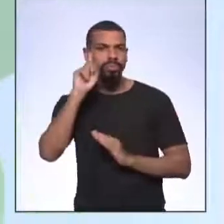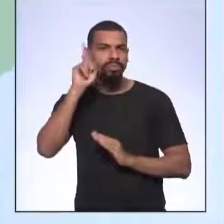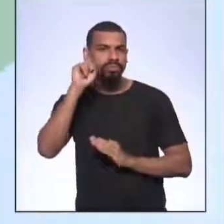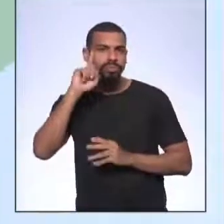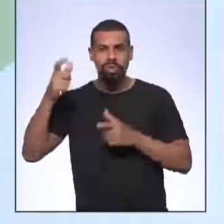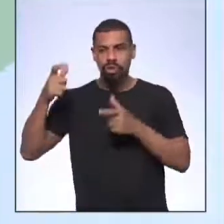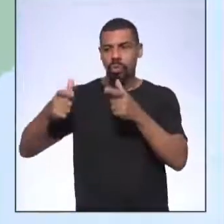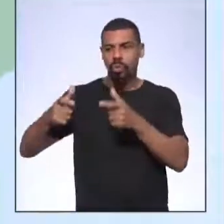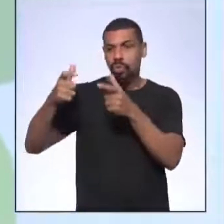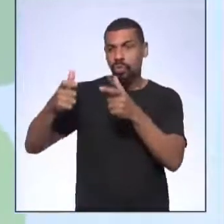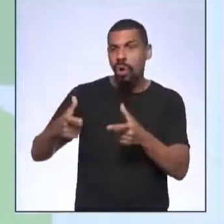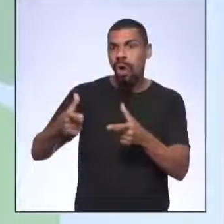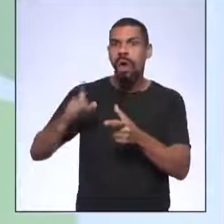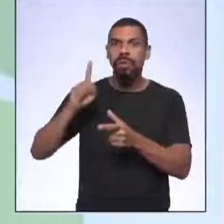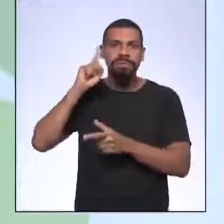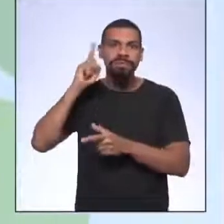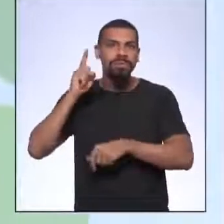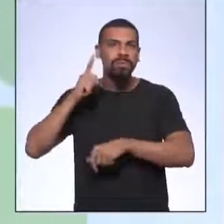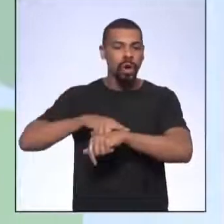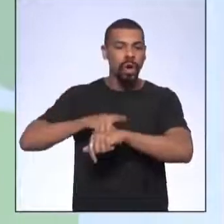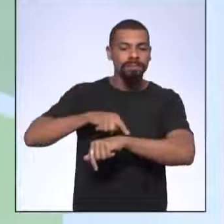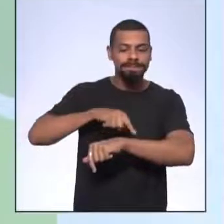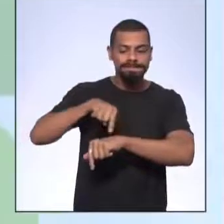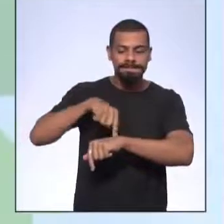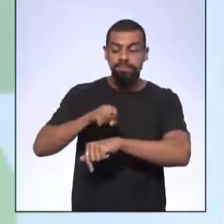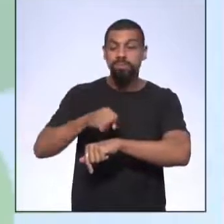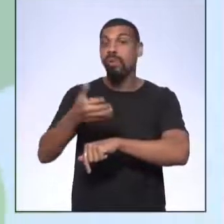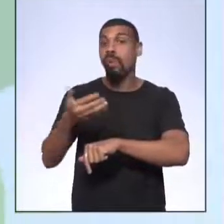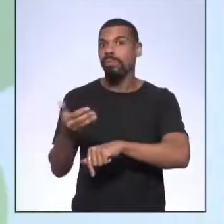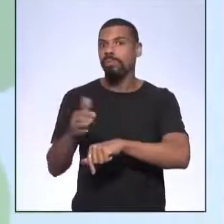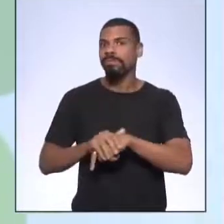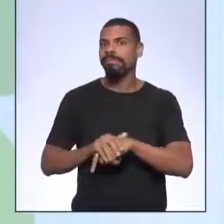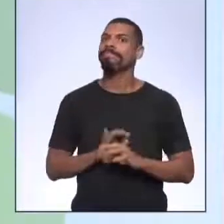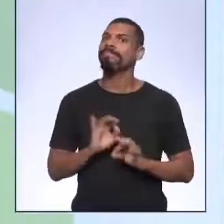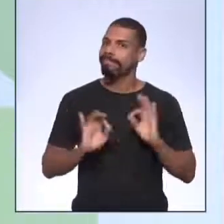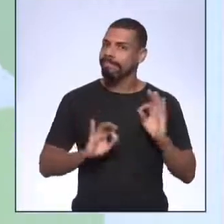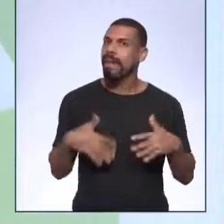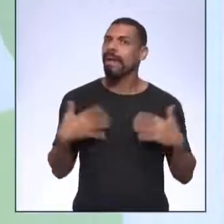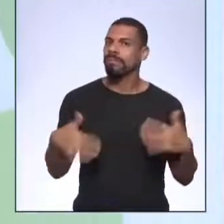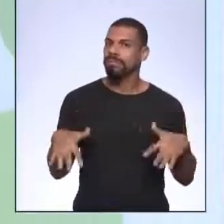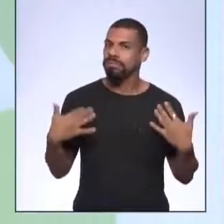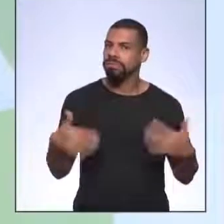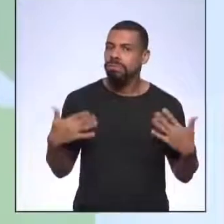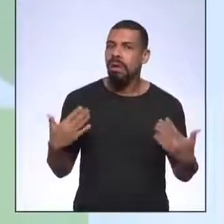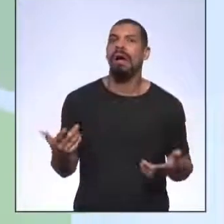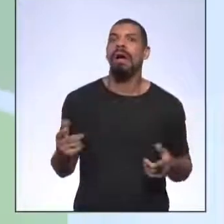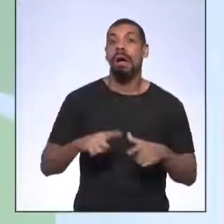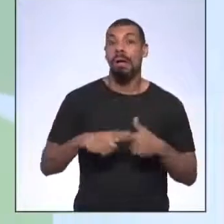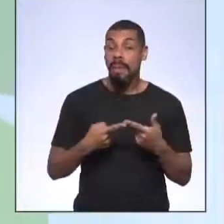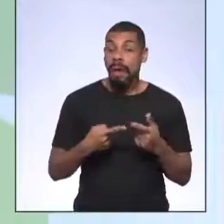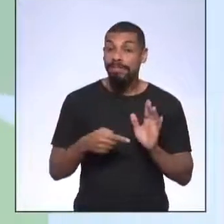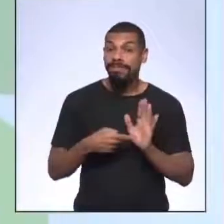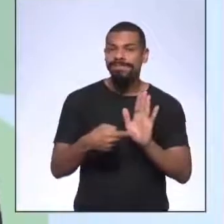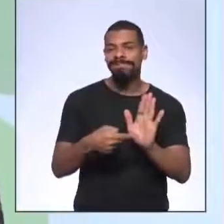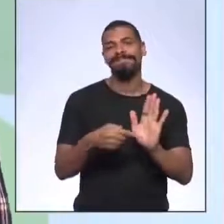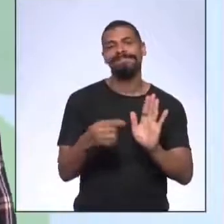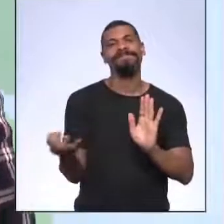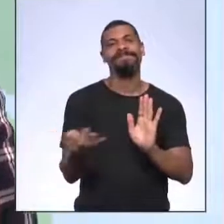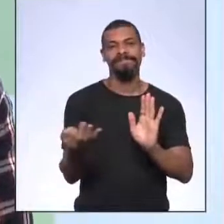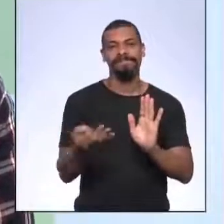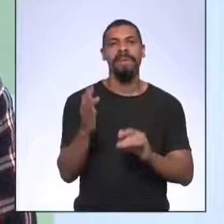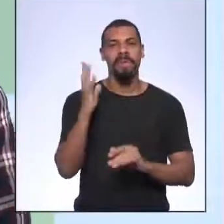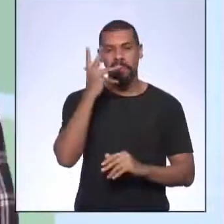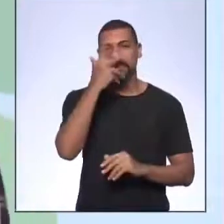escolar organização de dias horas Enfim gente dá uns o horário mas o resultado final é bem